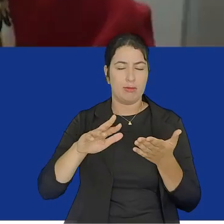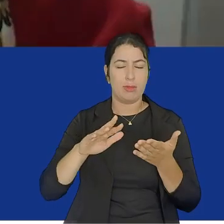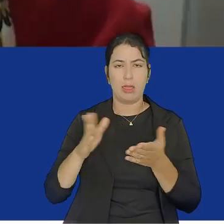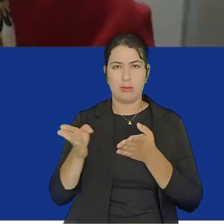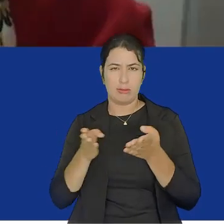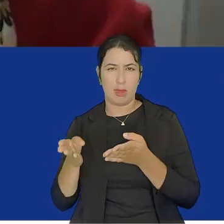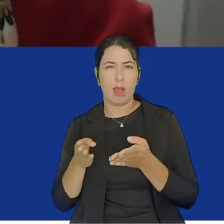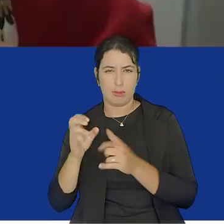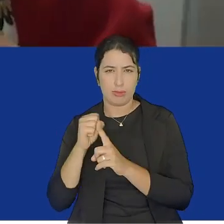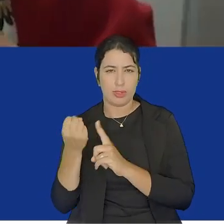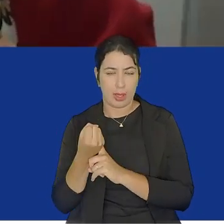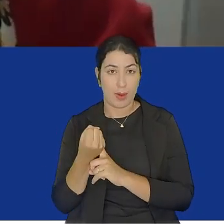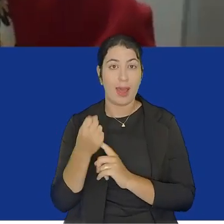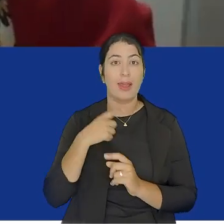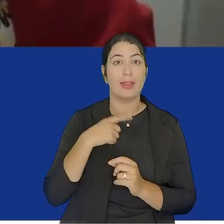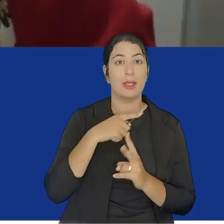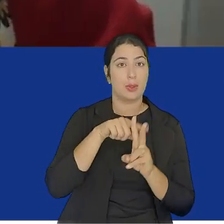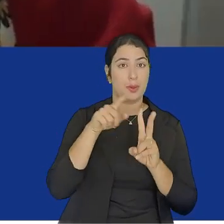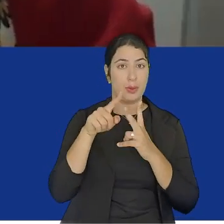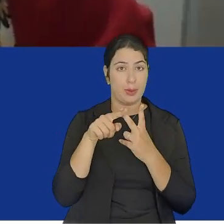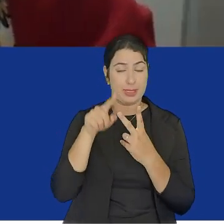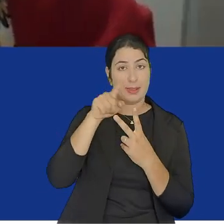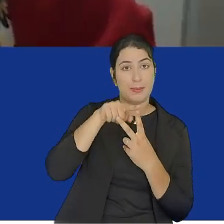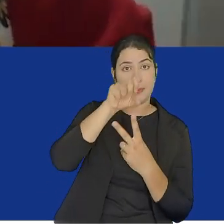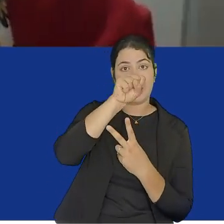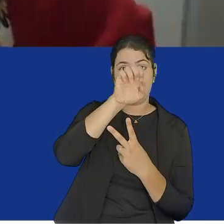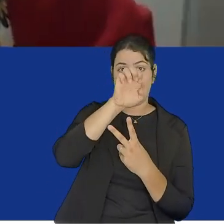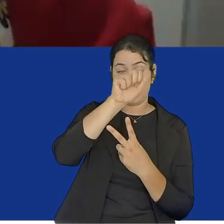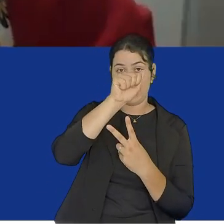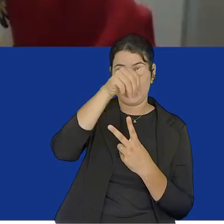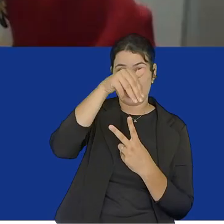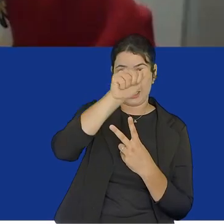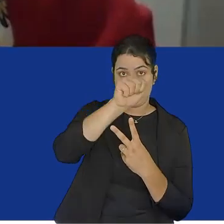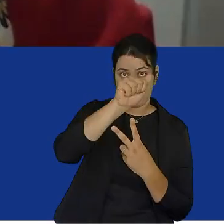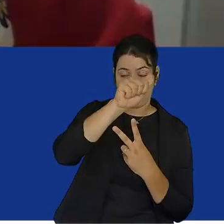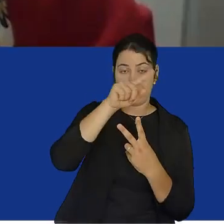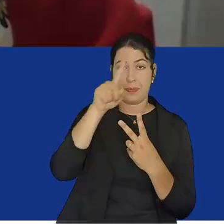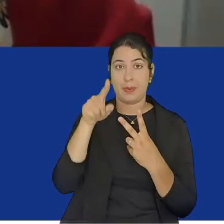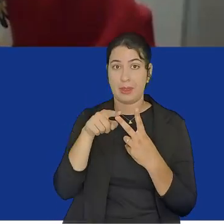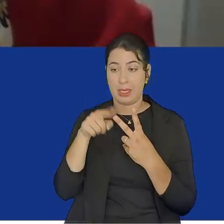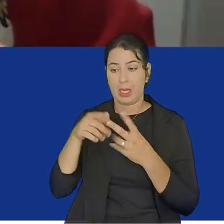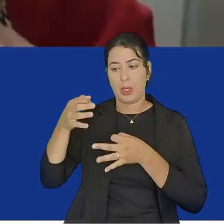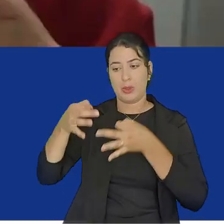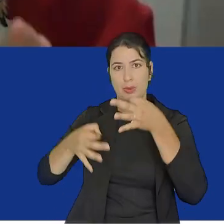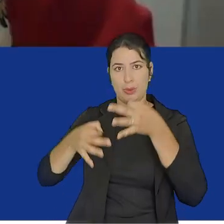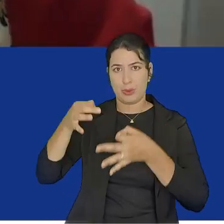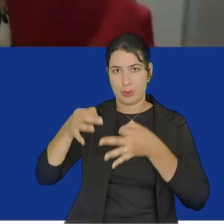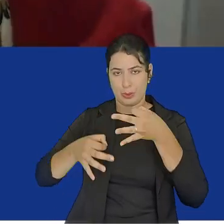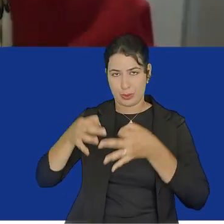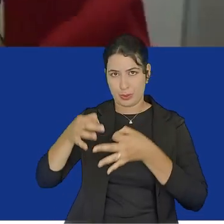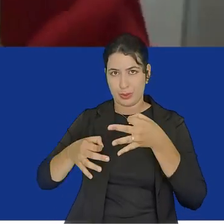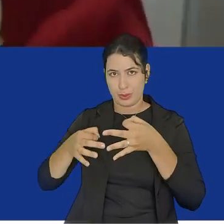Restaurativa. Então, vamos tentar entender um pouco desse papel, né? A SEAMA, eu não vou falar muito porque eu não